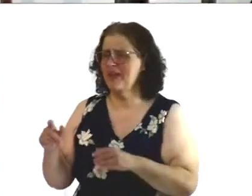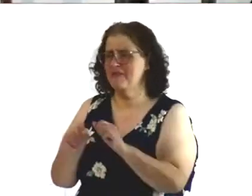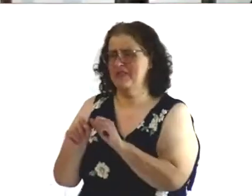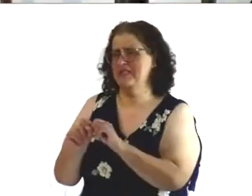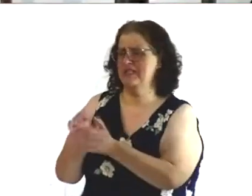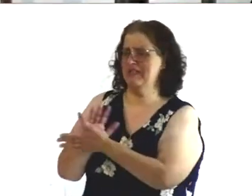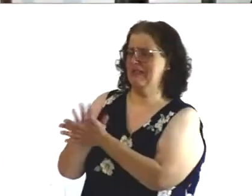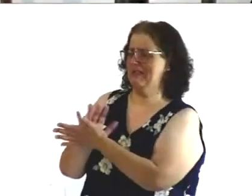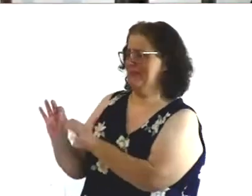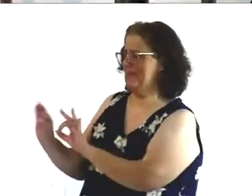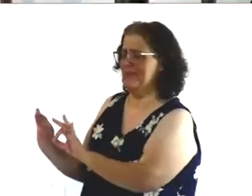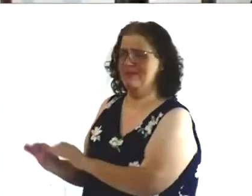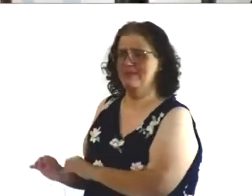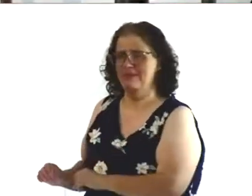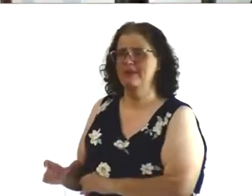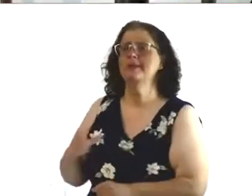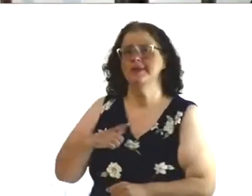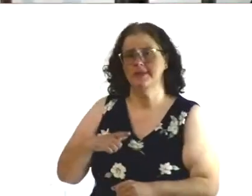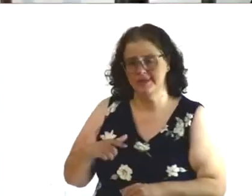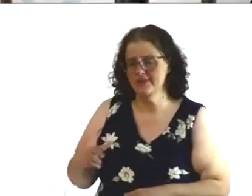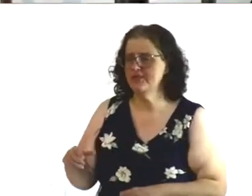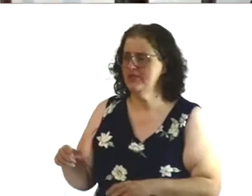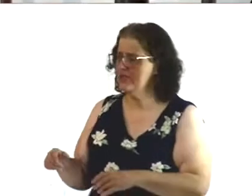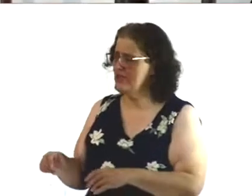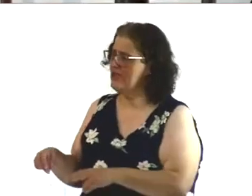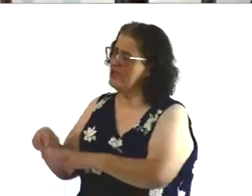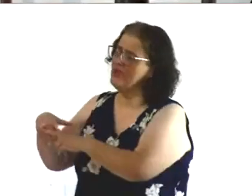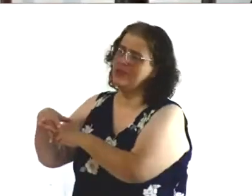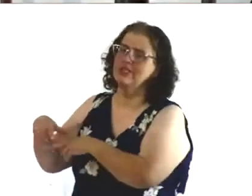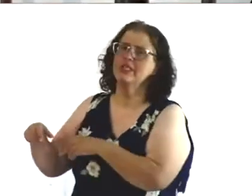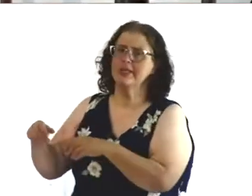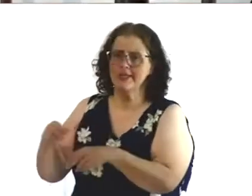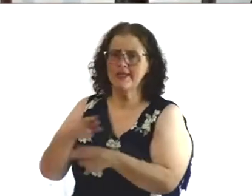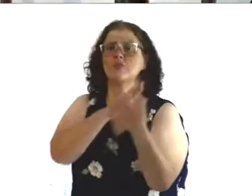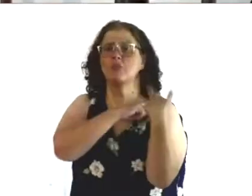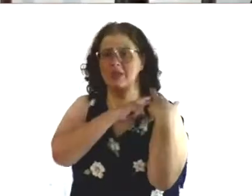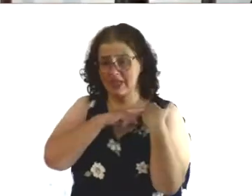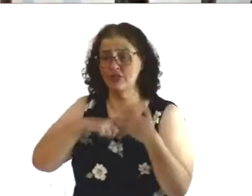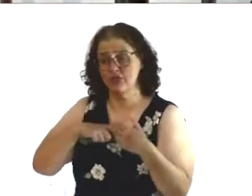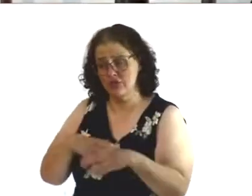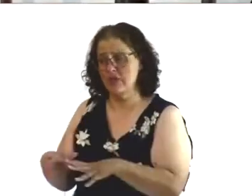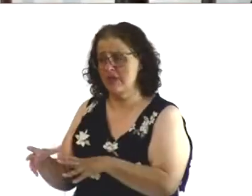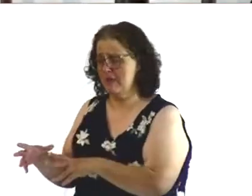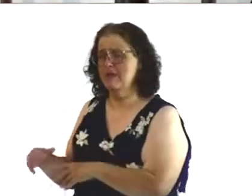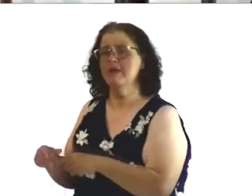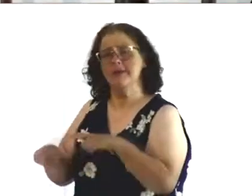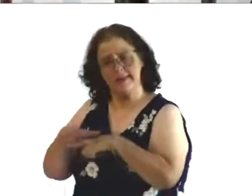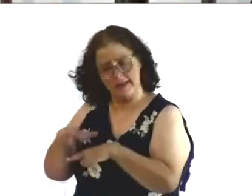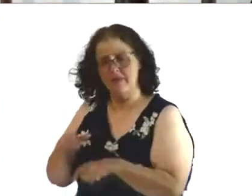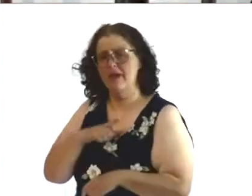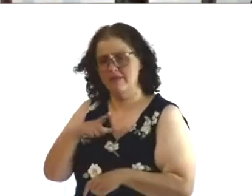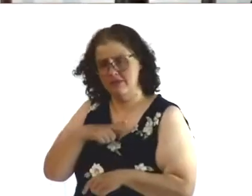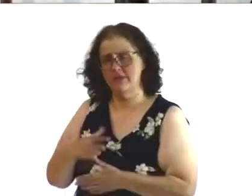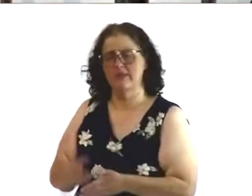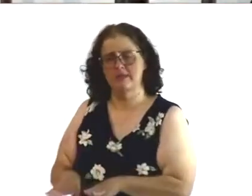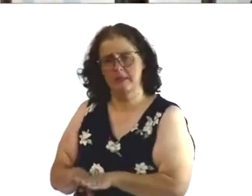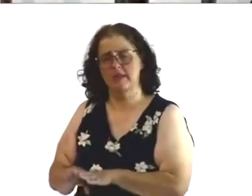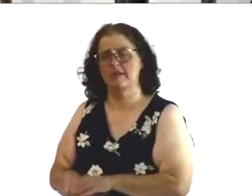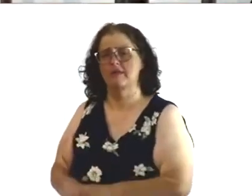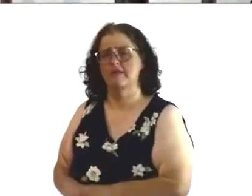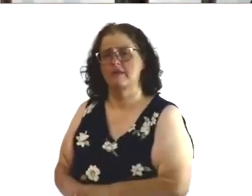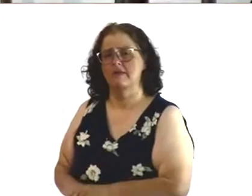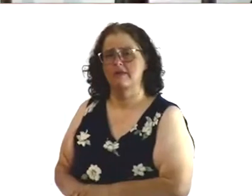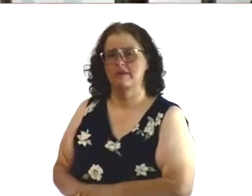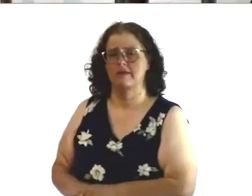senhor. Eles tinham os seus afazeres, os seus compromissos. Isso fica para lá. Quem